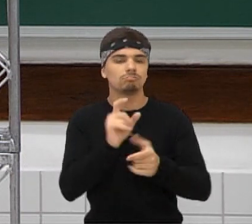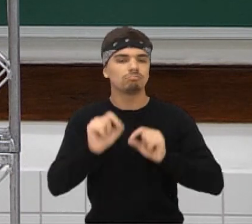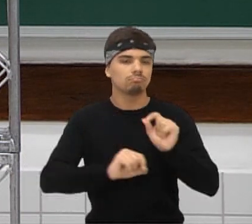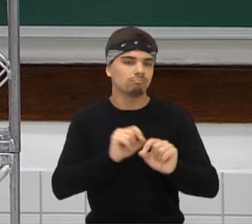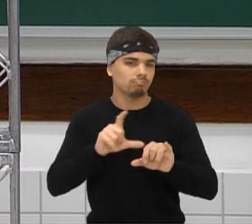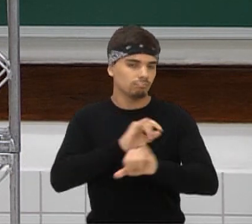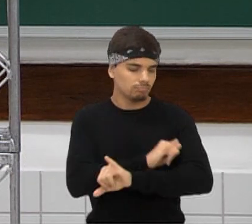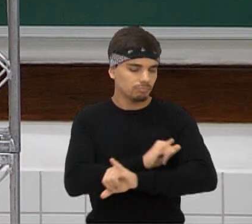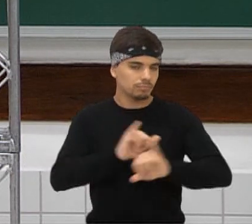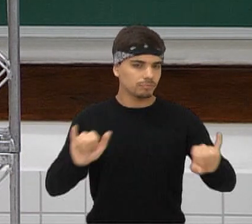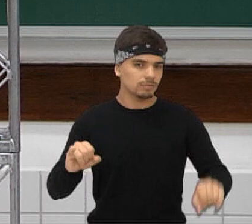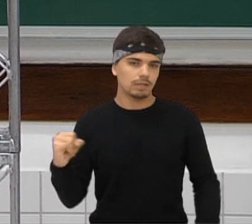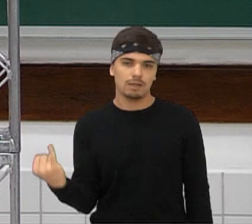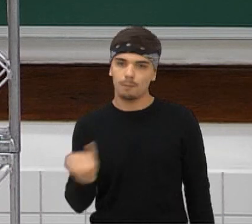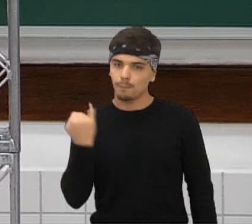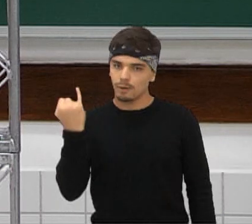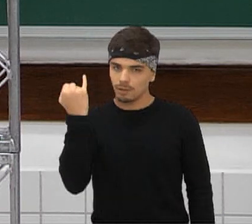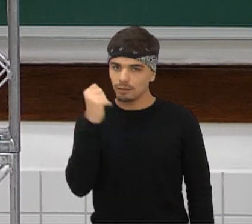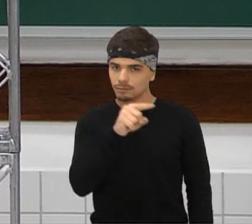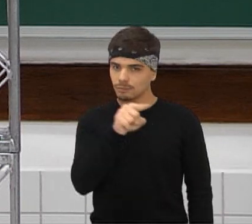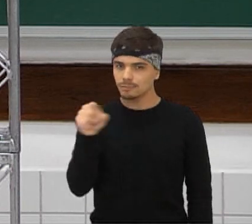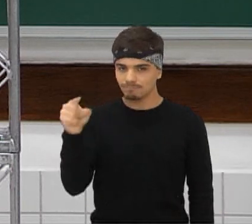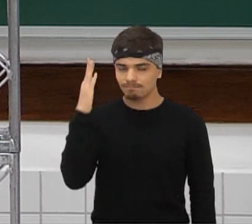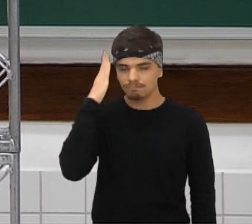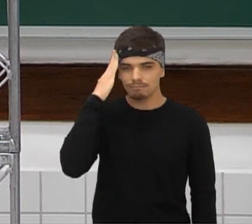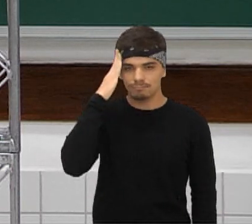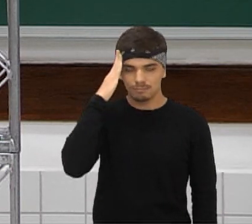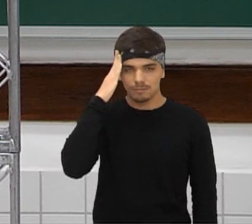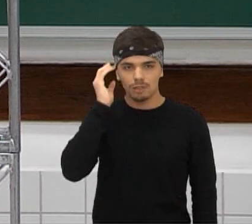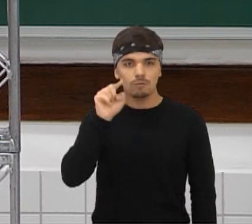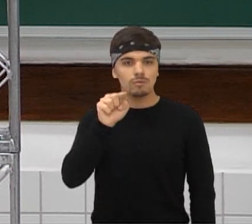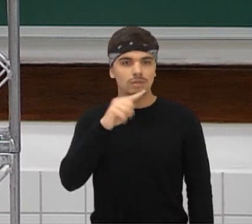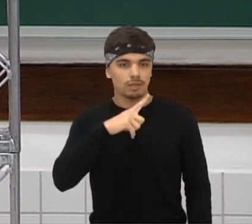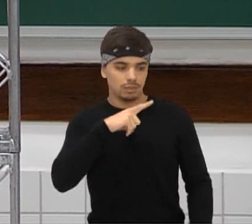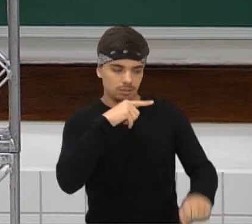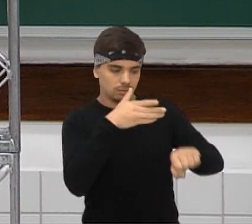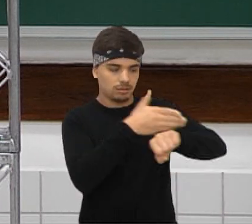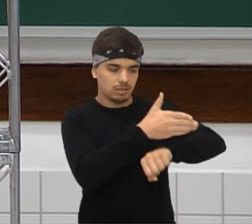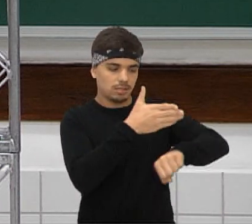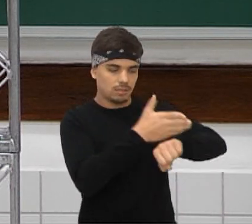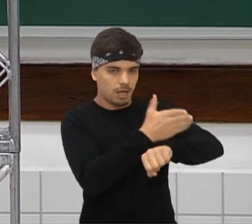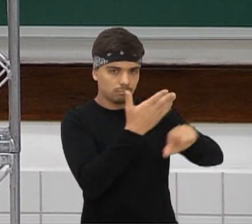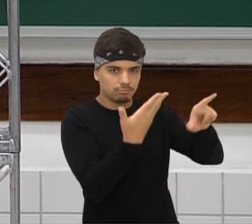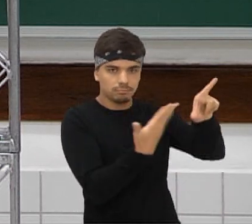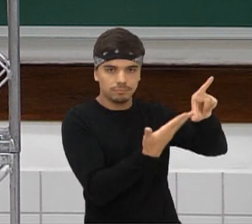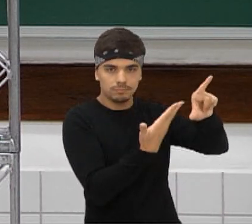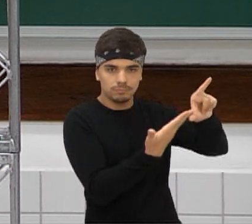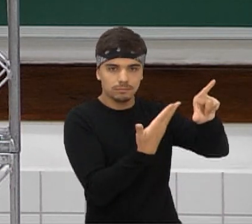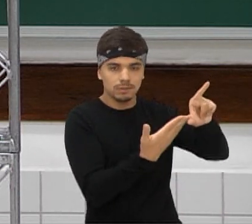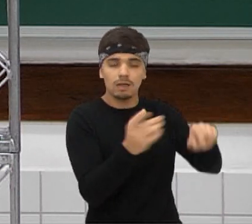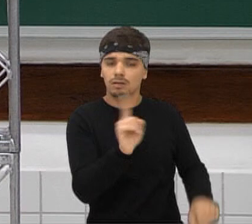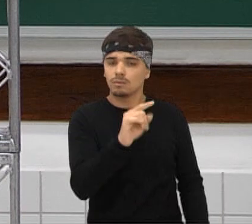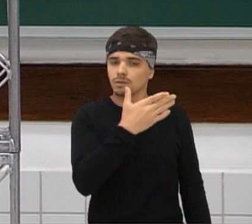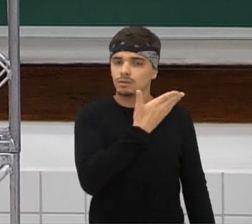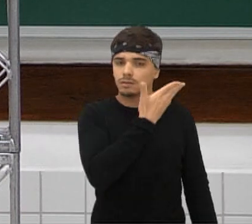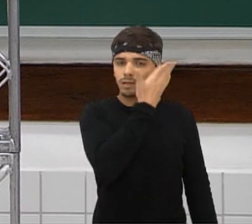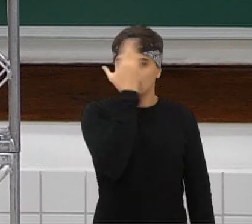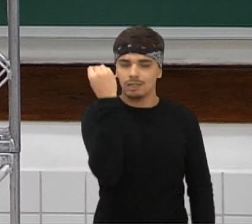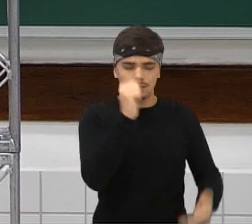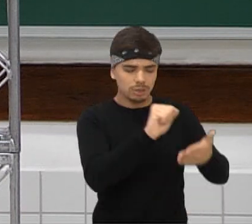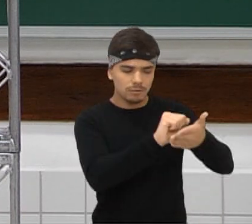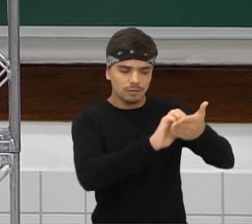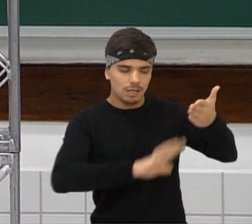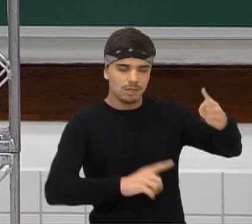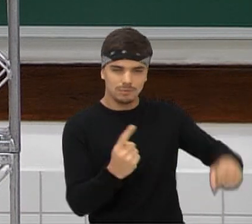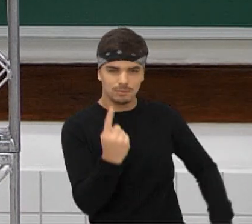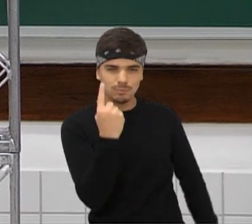passar aqueles recados super importantes para você, né? Então, você que acessa o Google Classroom, não esqueça de fazer a atividade número 1,